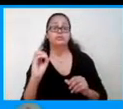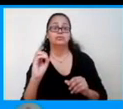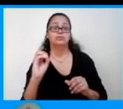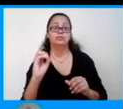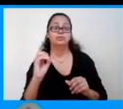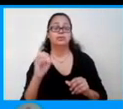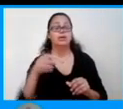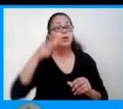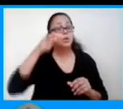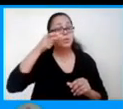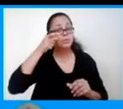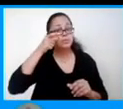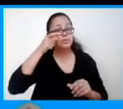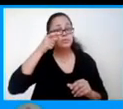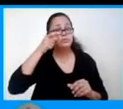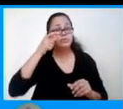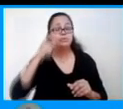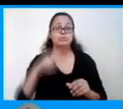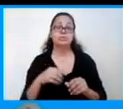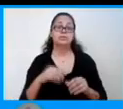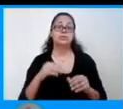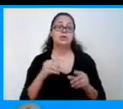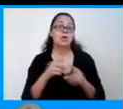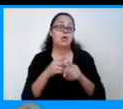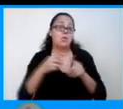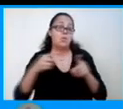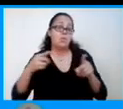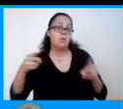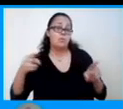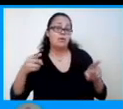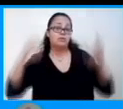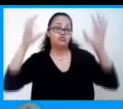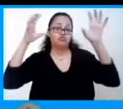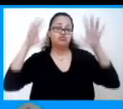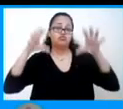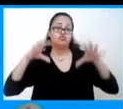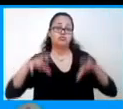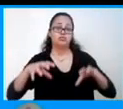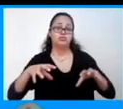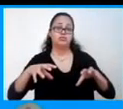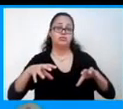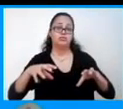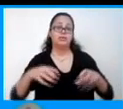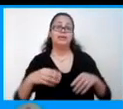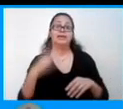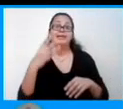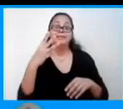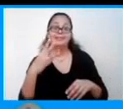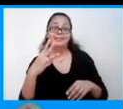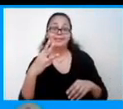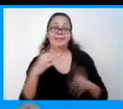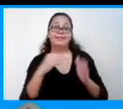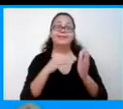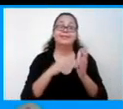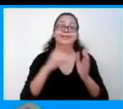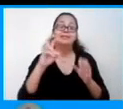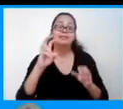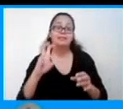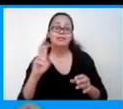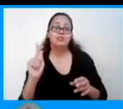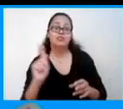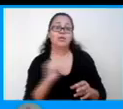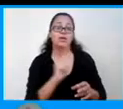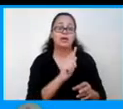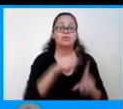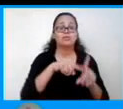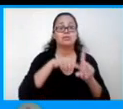que houve o aumento do volume de chuvas e 3 a 5 graus de aumento na temperatura média,